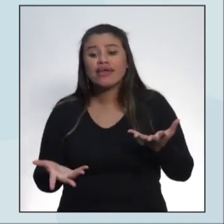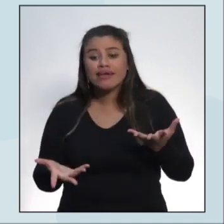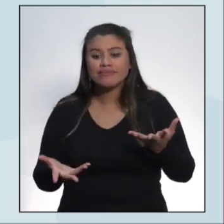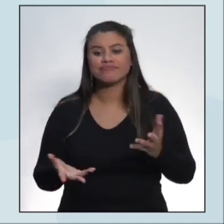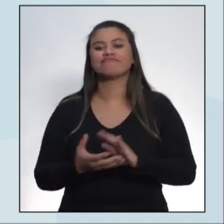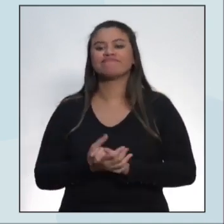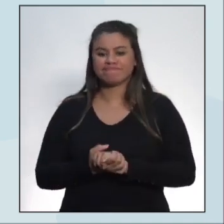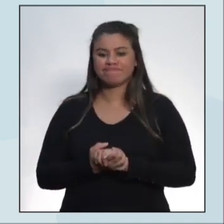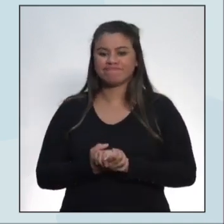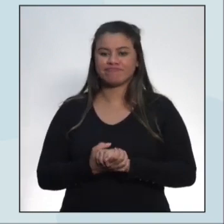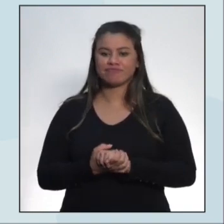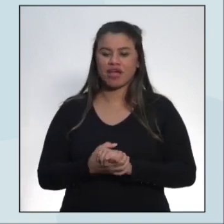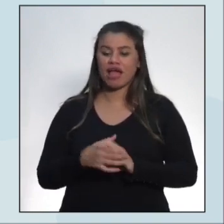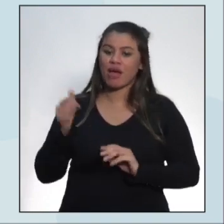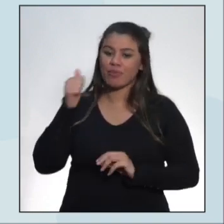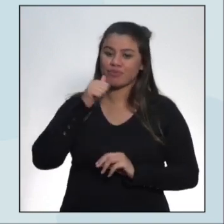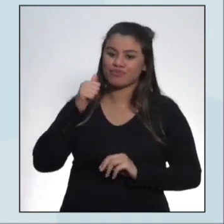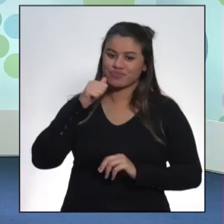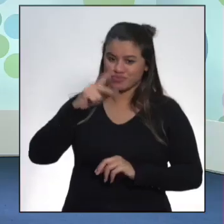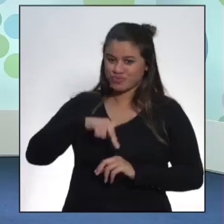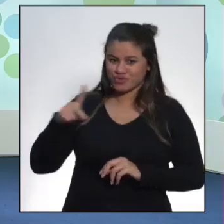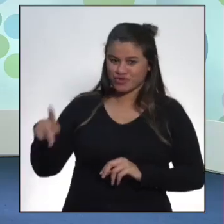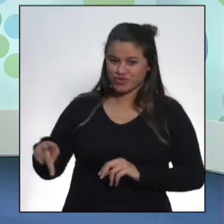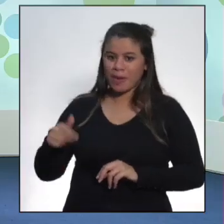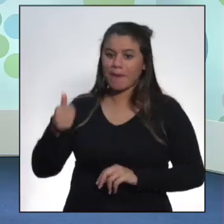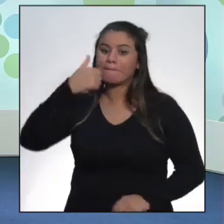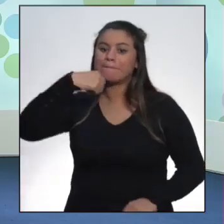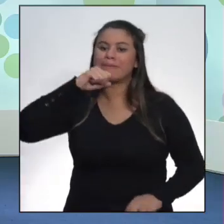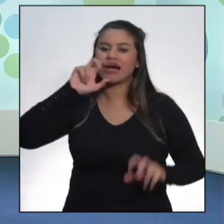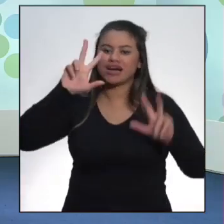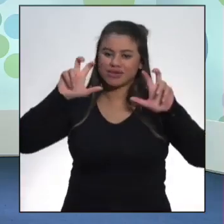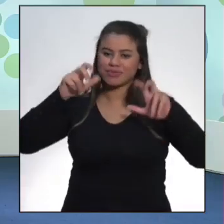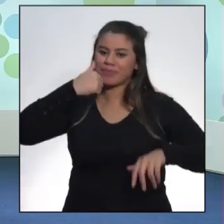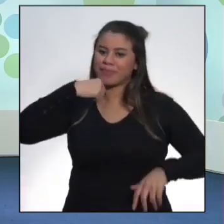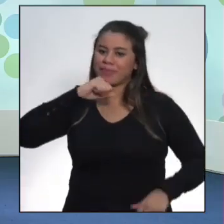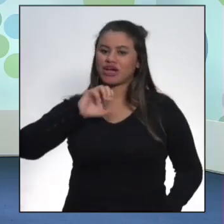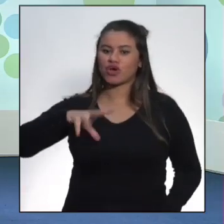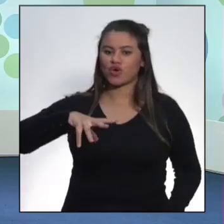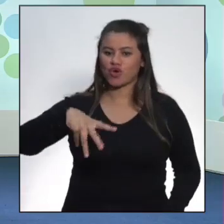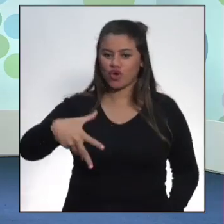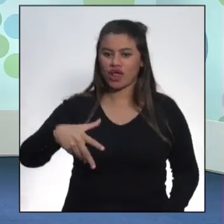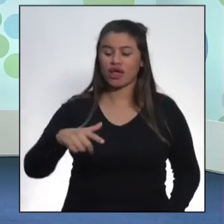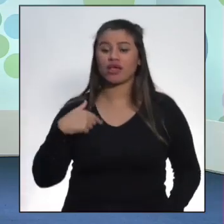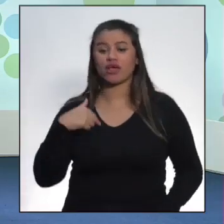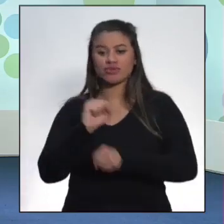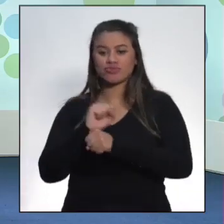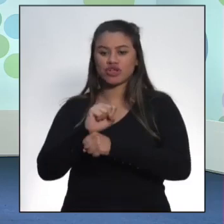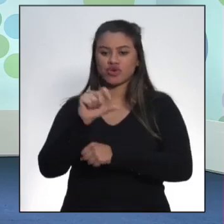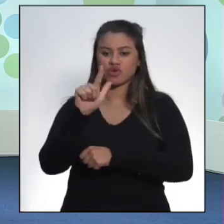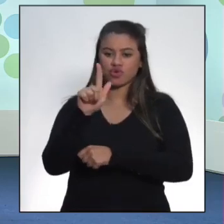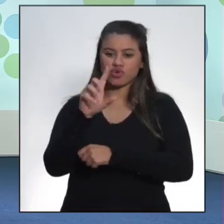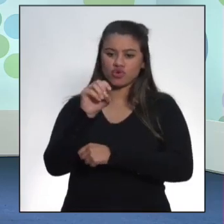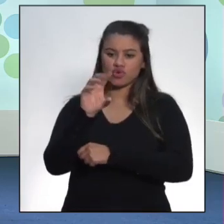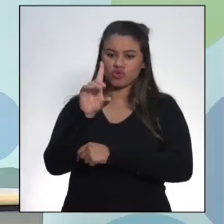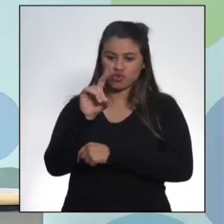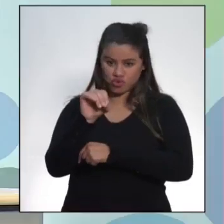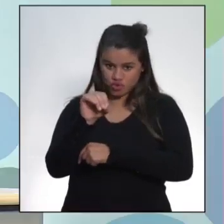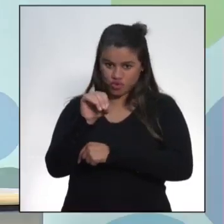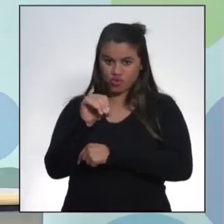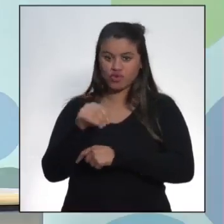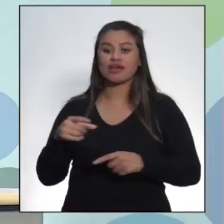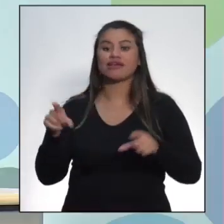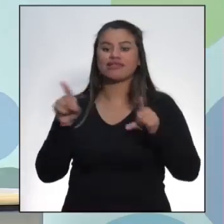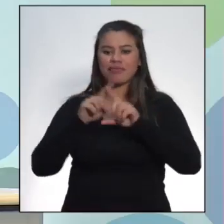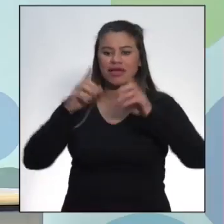quê? Né? A professora assistiu a peça Mãe Coragem, eu falei a peça Esperando Godot. Recomendo uma outra para vocês chamada Vestido